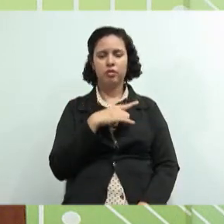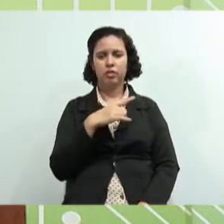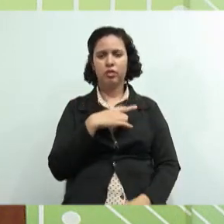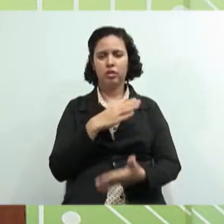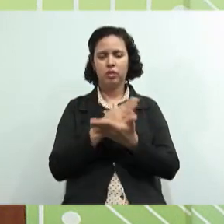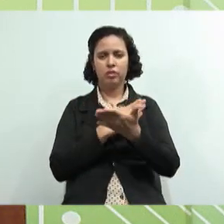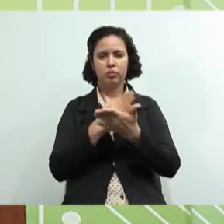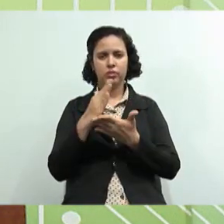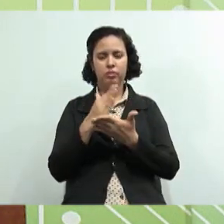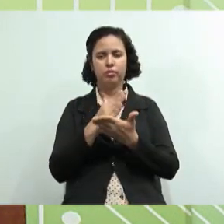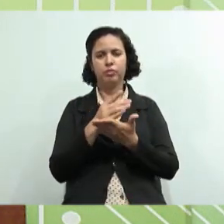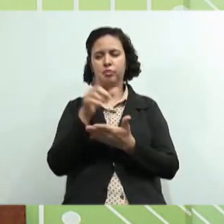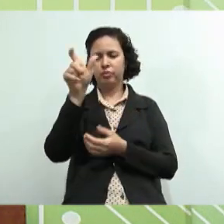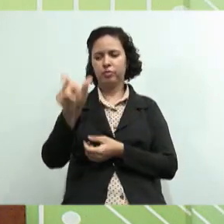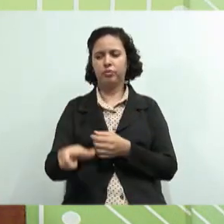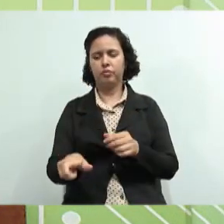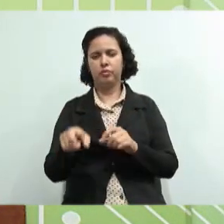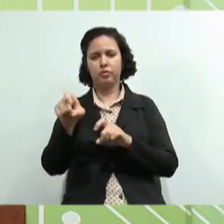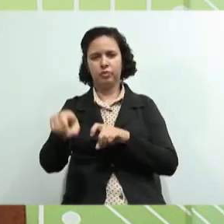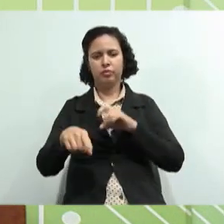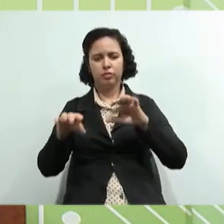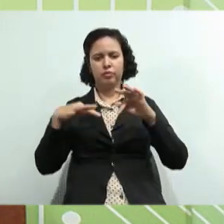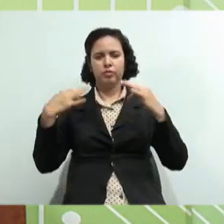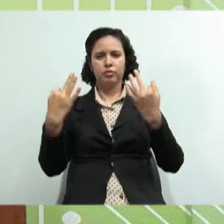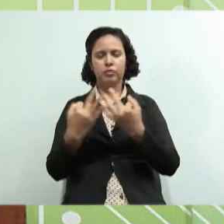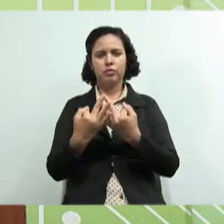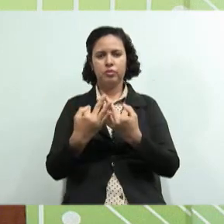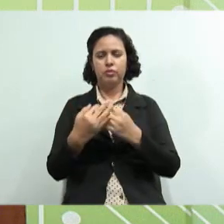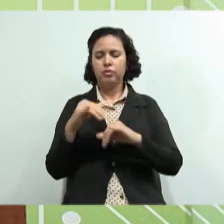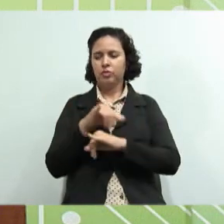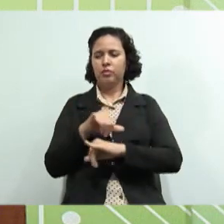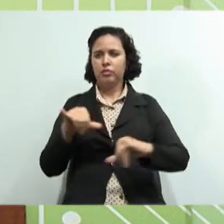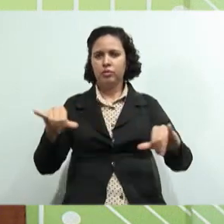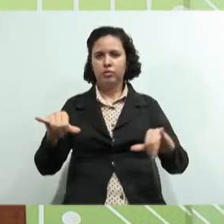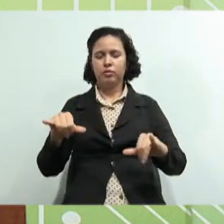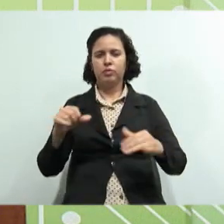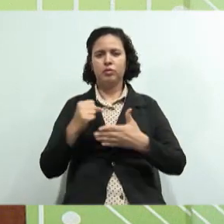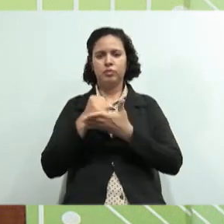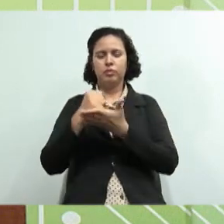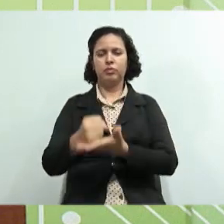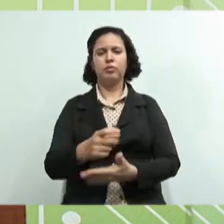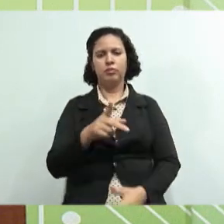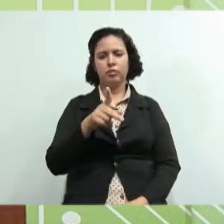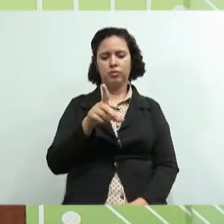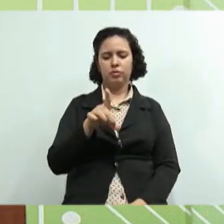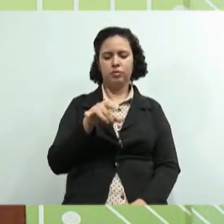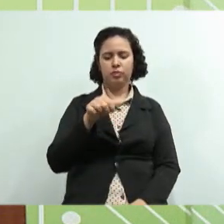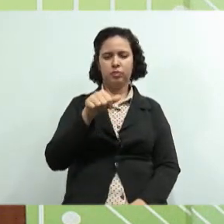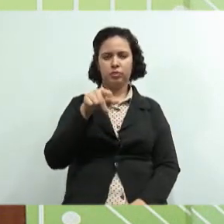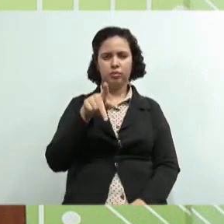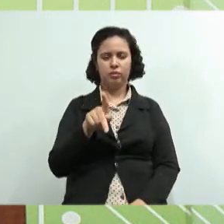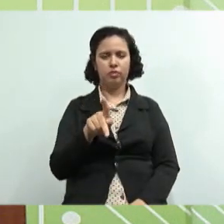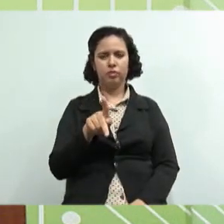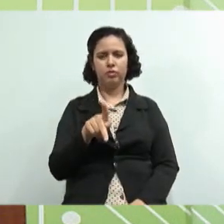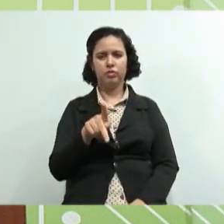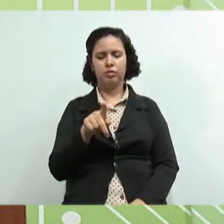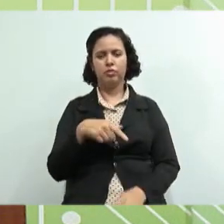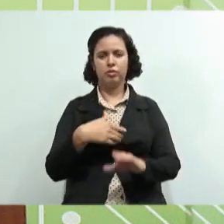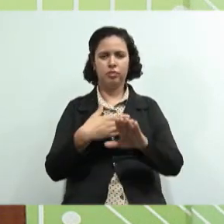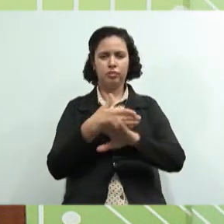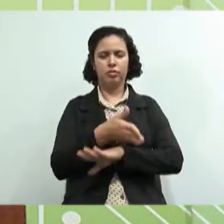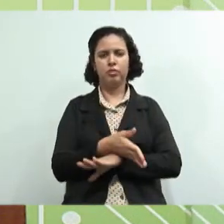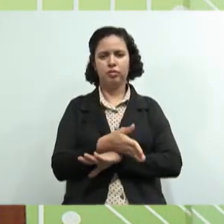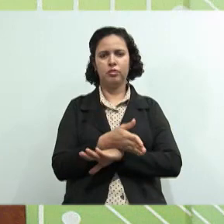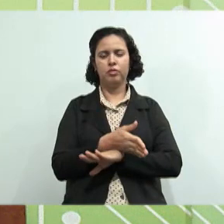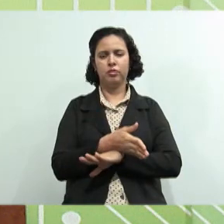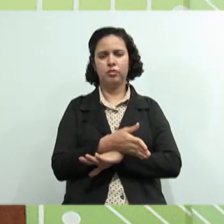situação de agricultura familiar, compartilhe com essa pessoa. É importante de ter um DAP e com isso acesso a outros programas, por exemplo, a linhas de